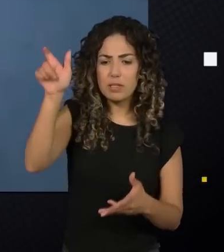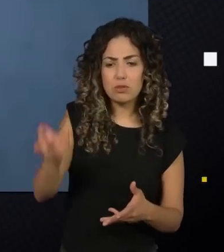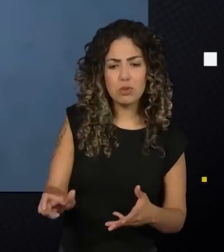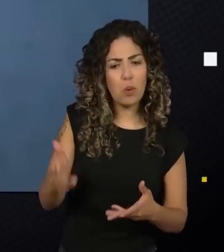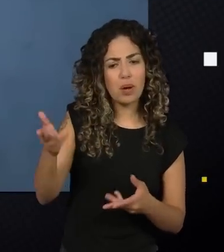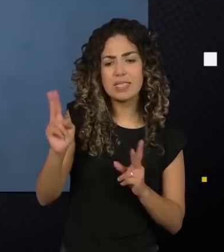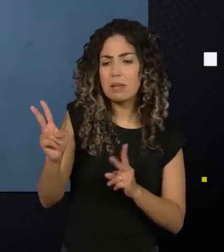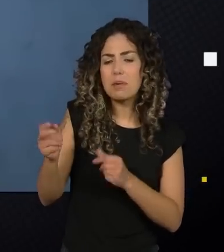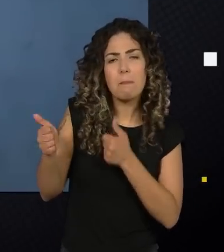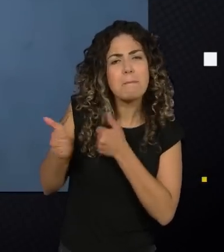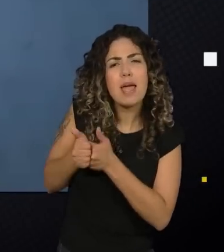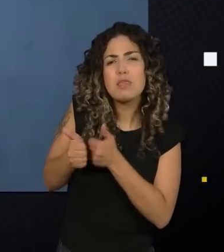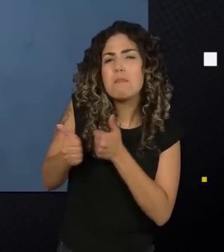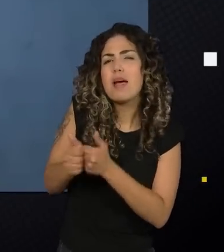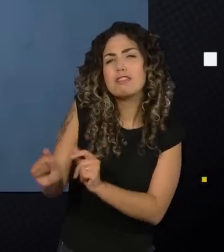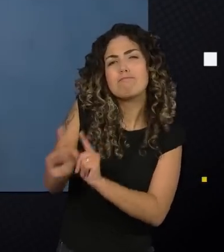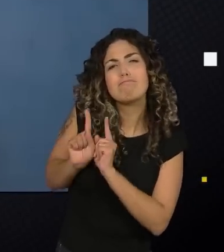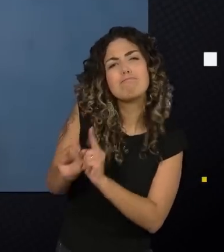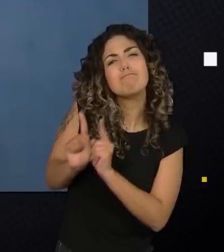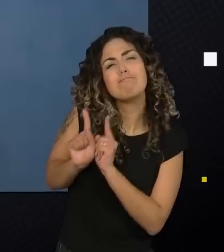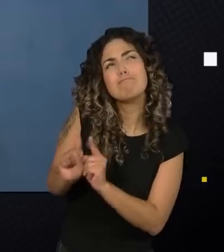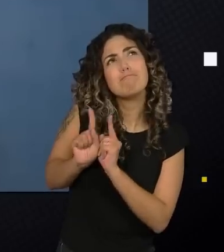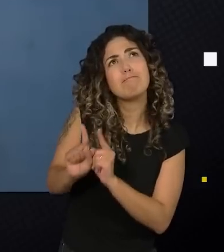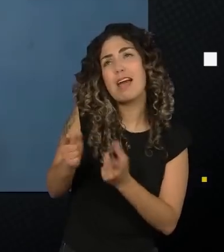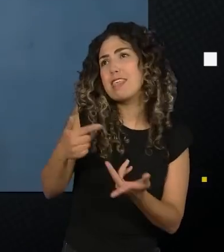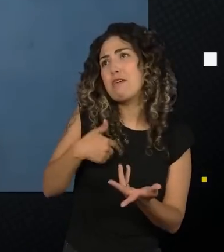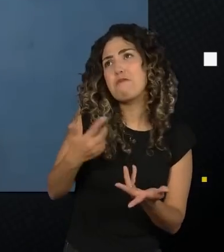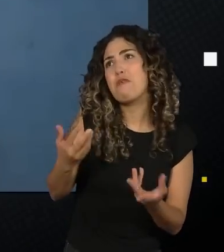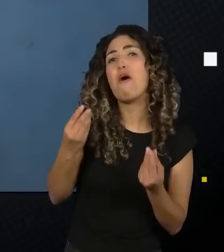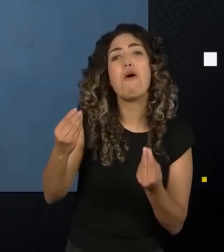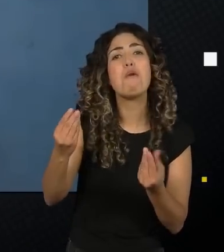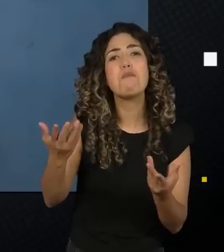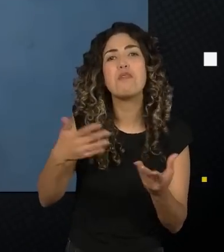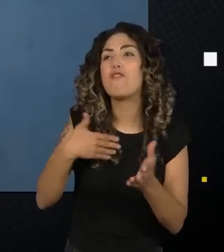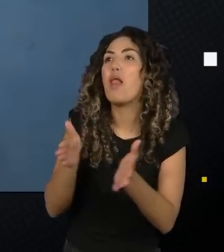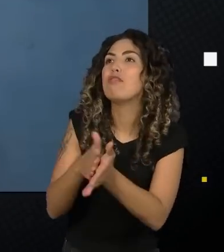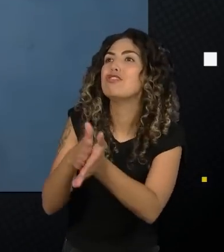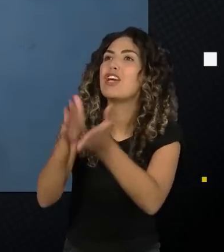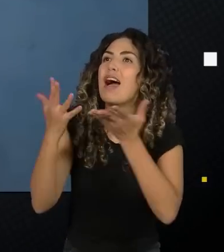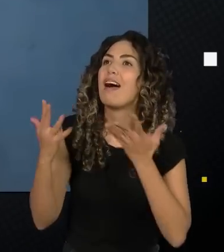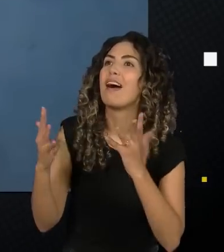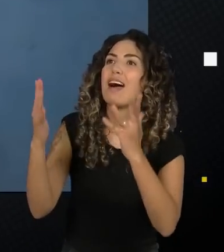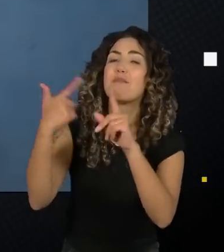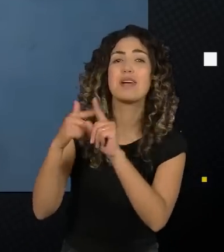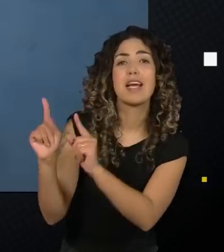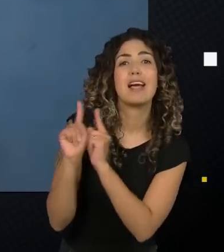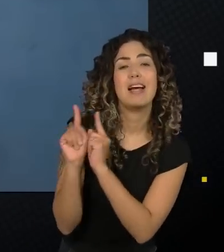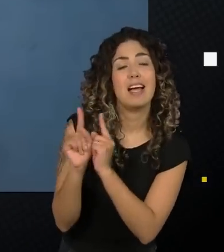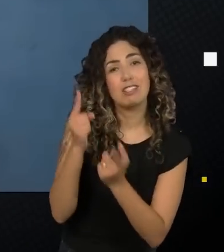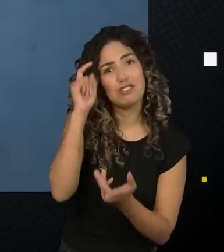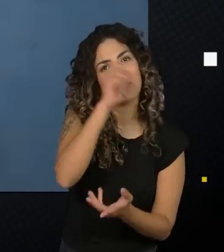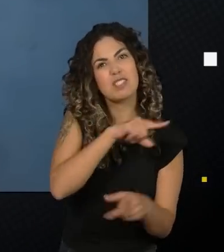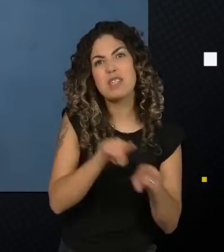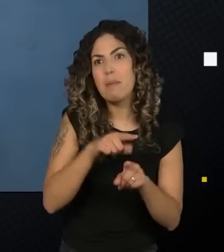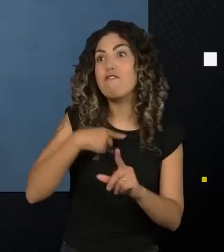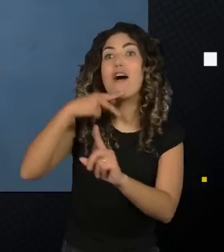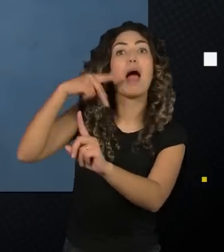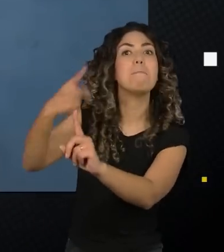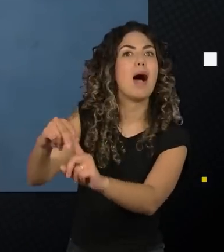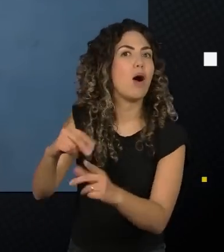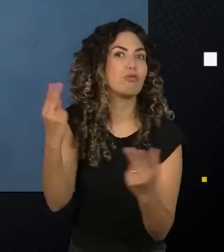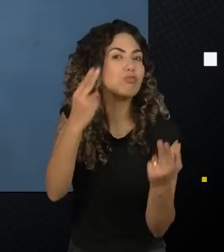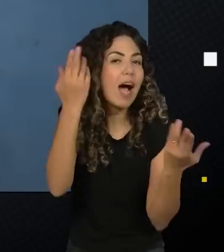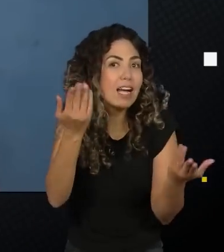mim, elogiar uma pessoa que está próxima de mim. Até falar mal de uma pessoa que está muito próxima de você